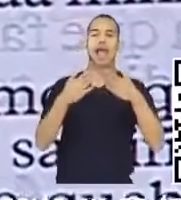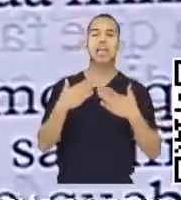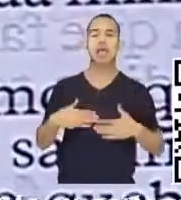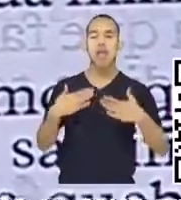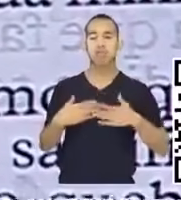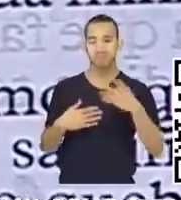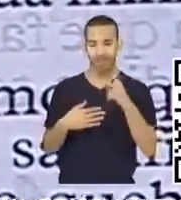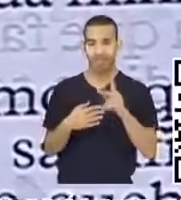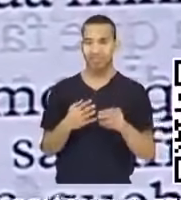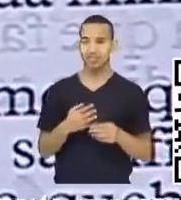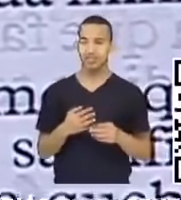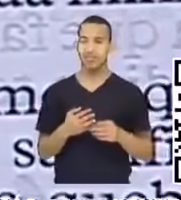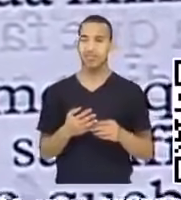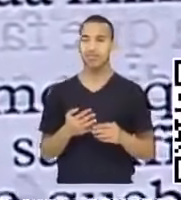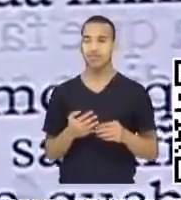repouso dele